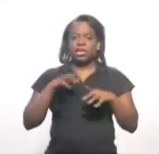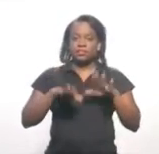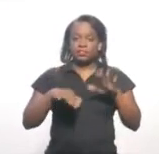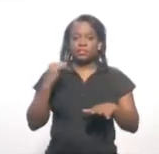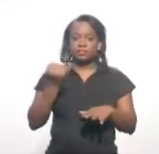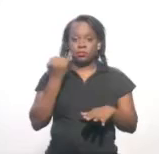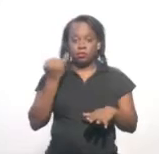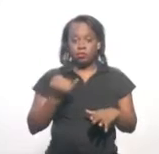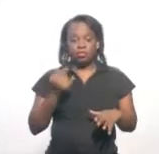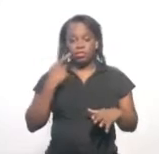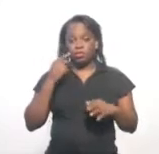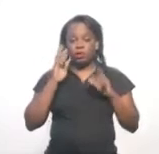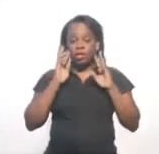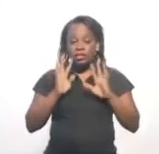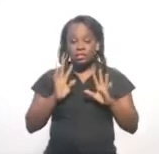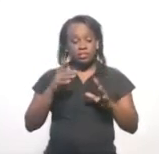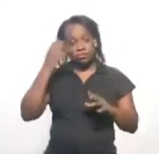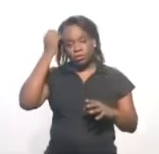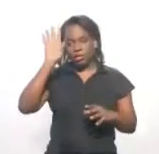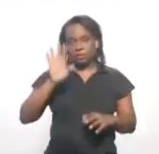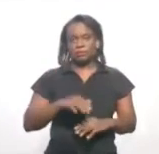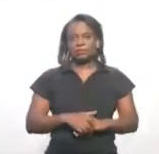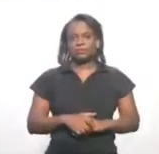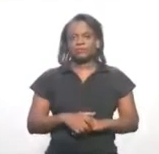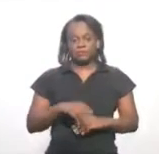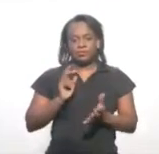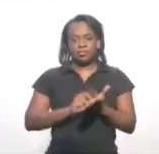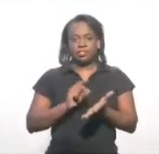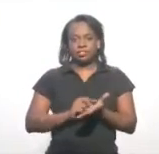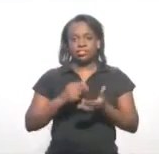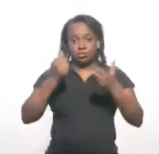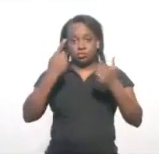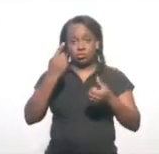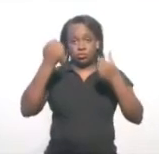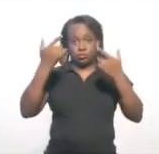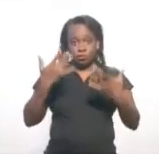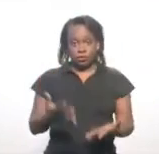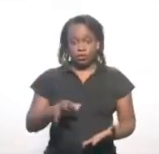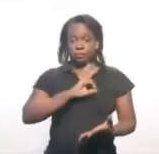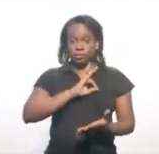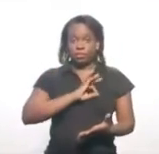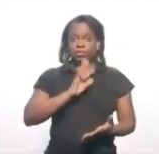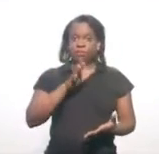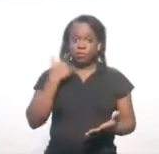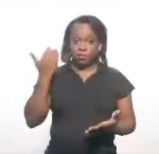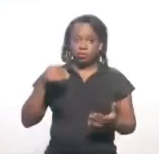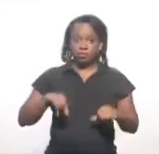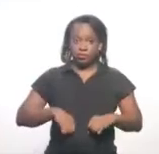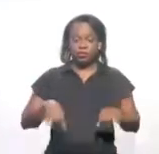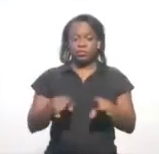pertinentes, eu não havia me recordado, é verdade. Uma que fala dos policiais vitimados